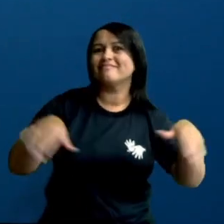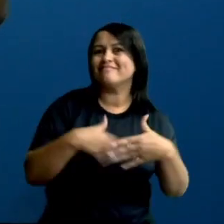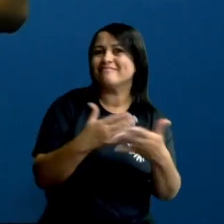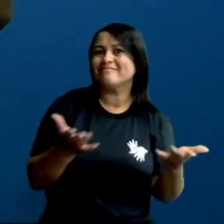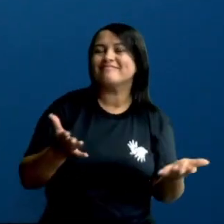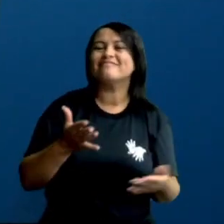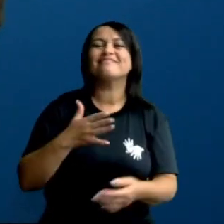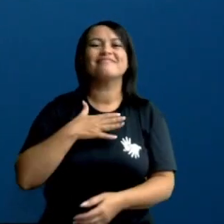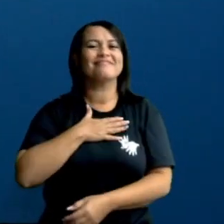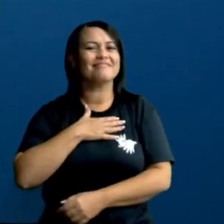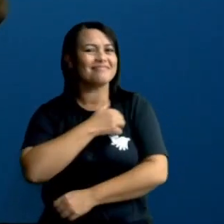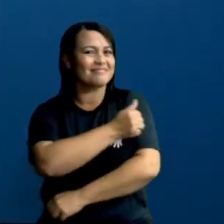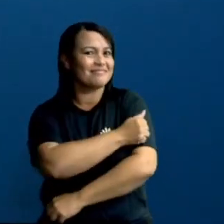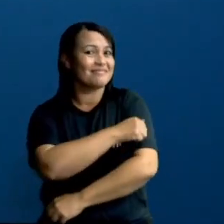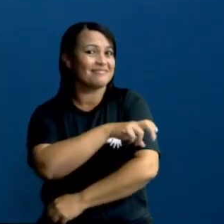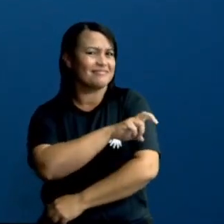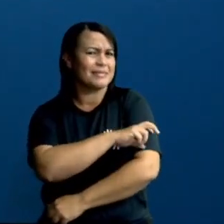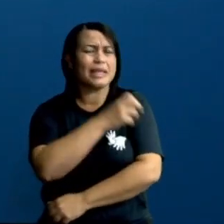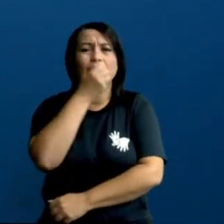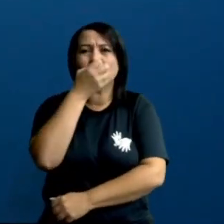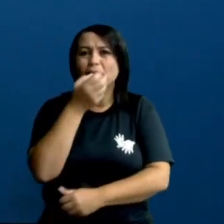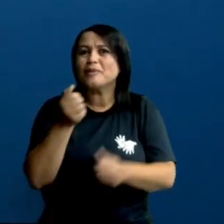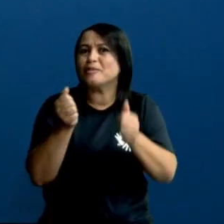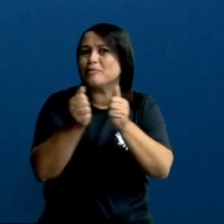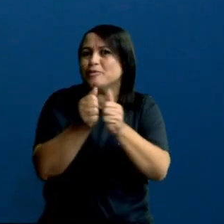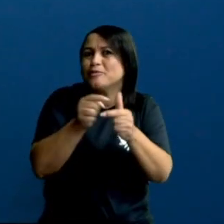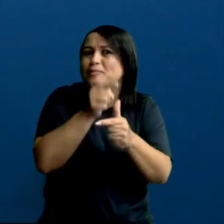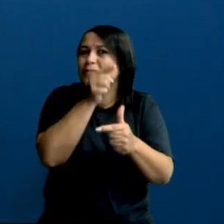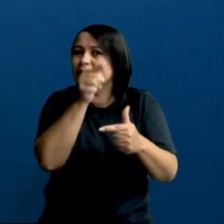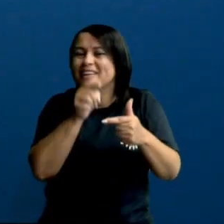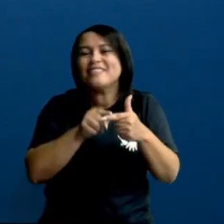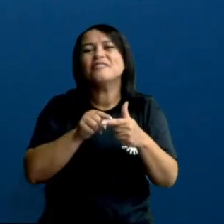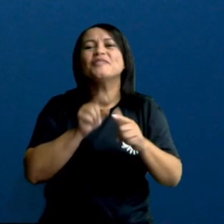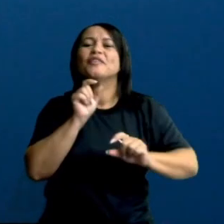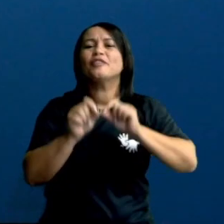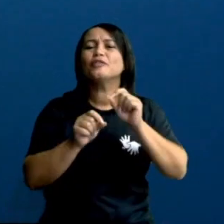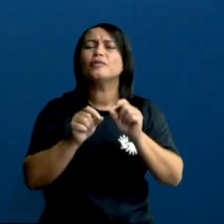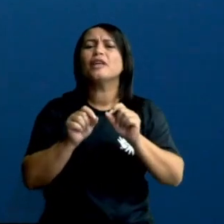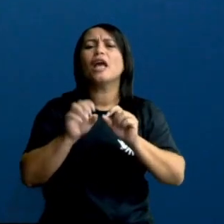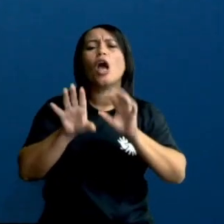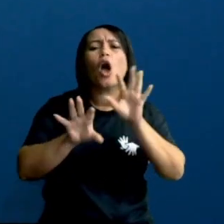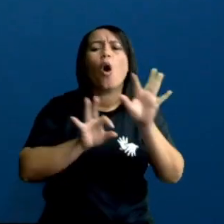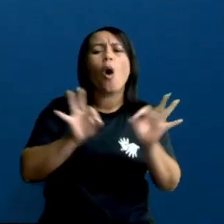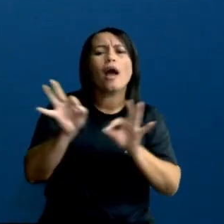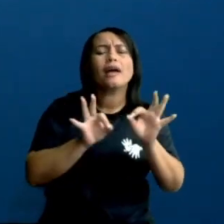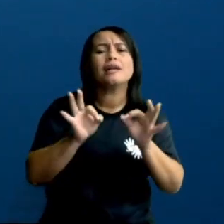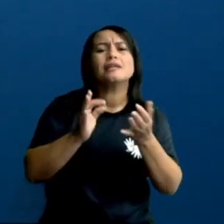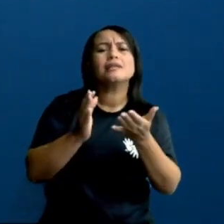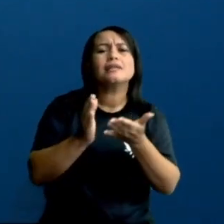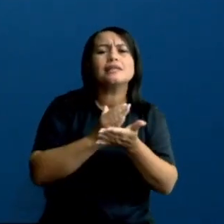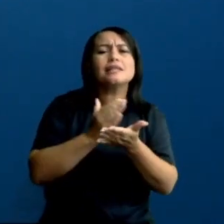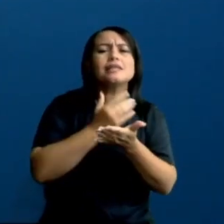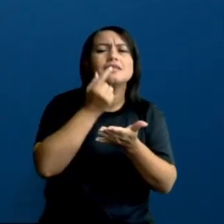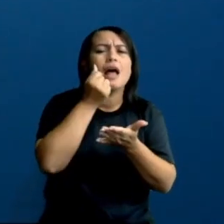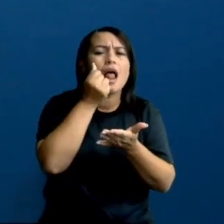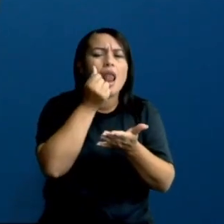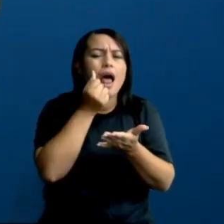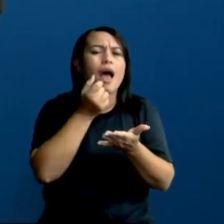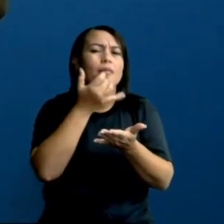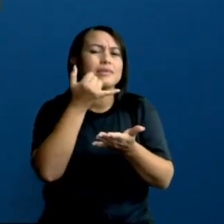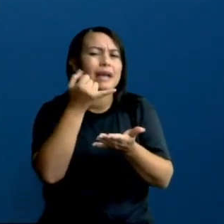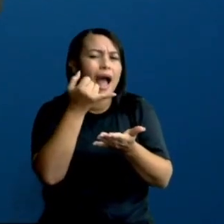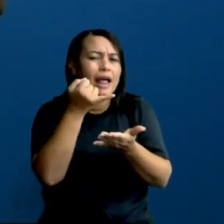Olá, queridos alunos do quinto ano, que bom estarmos juntos mais uma vez. Separa aí o material, lápis,